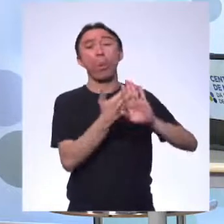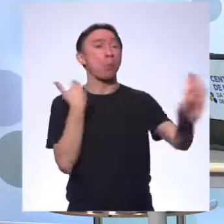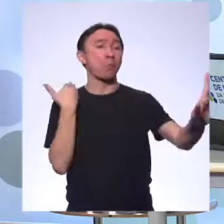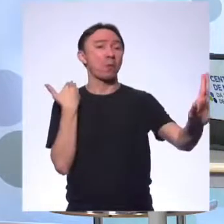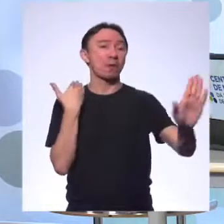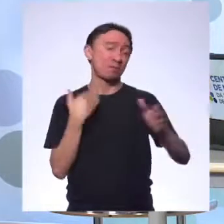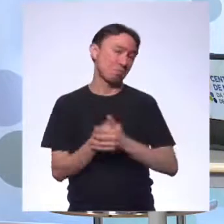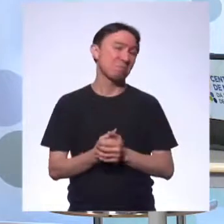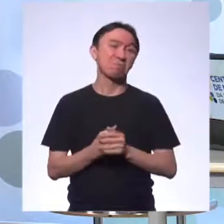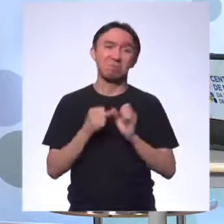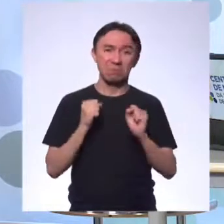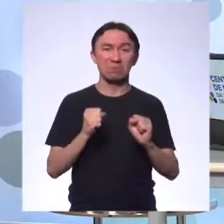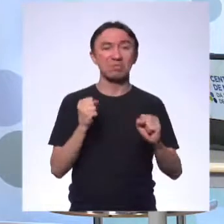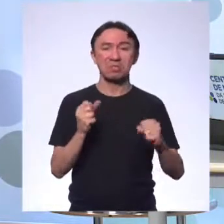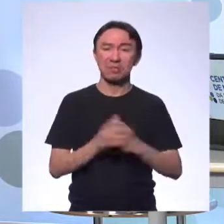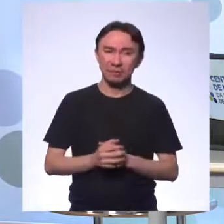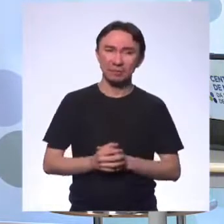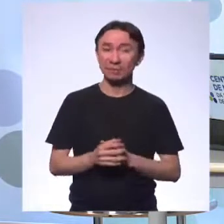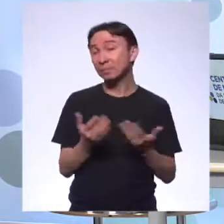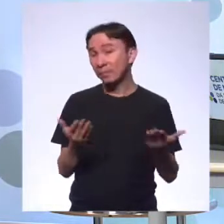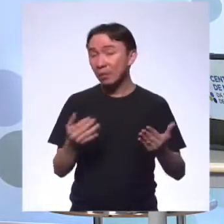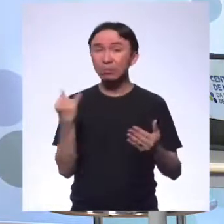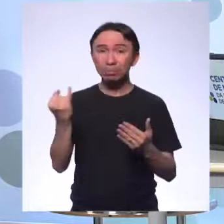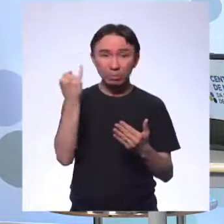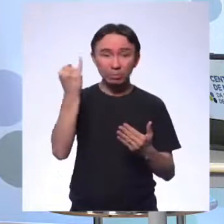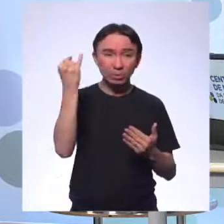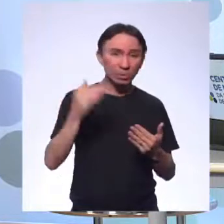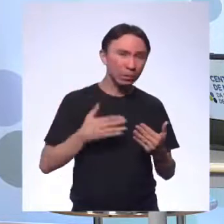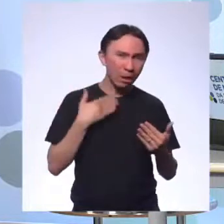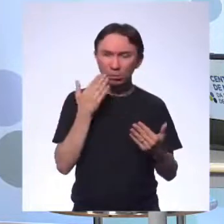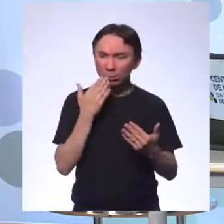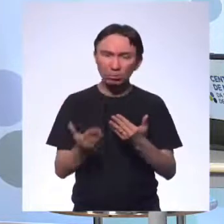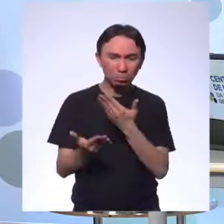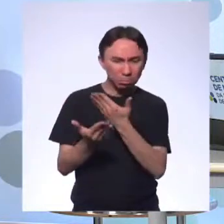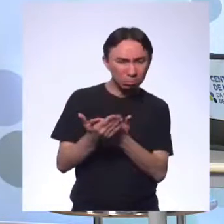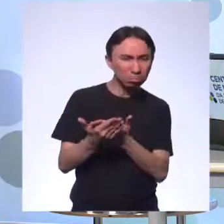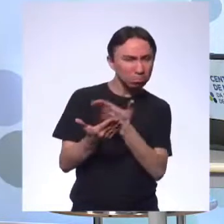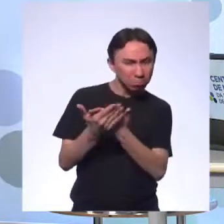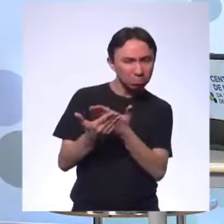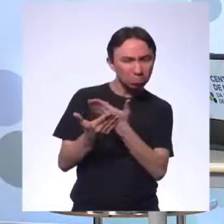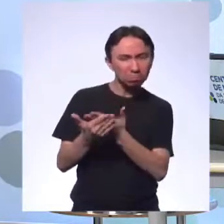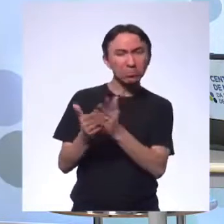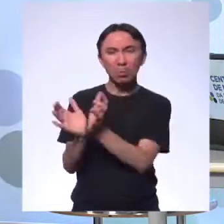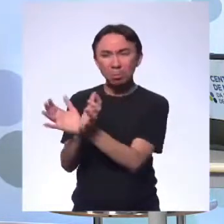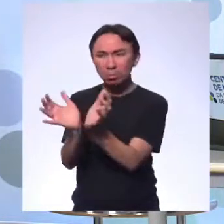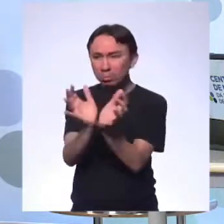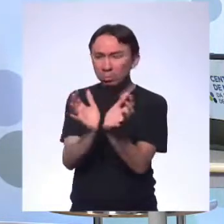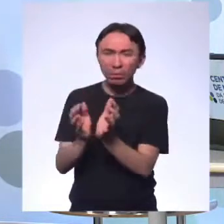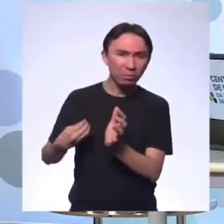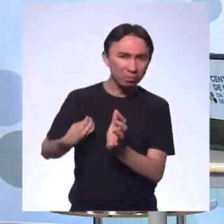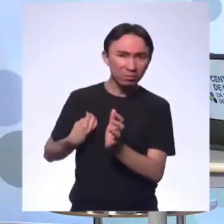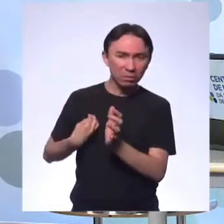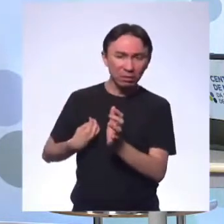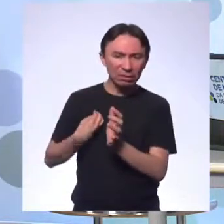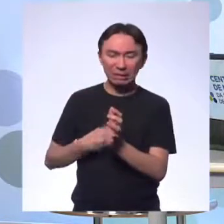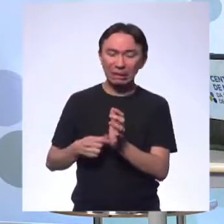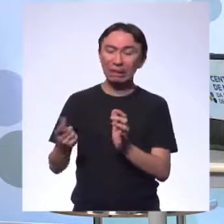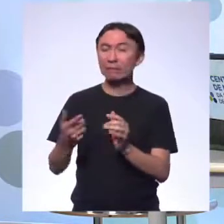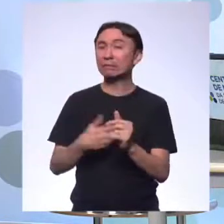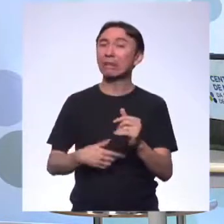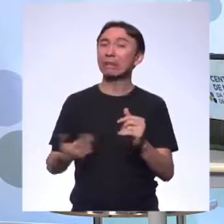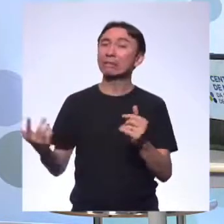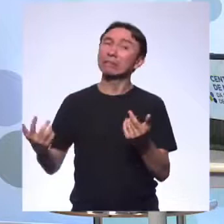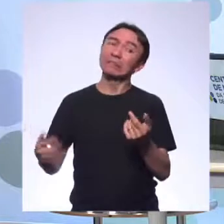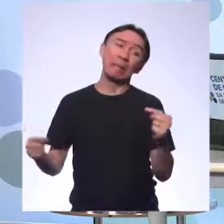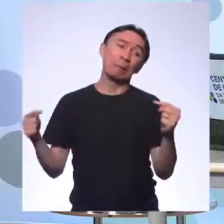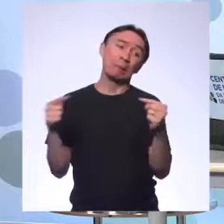essa relação aí, né, da classificação dos seres vivos atrelado a essa questão evolutiva, tá?